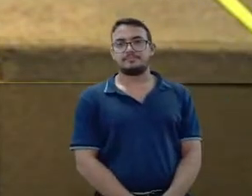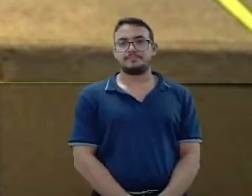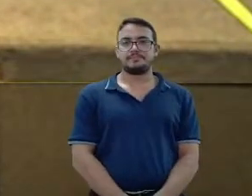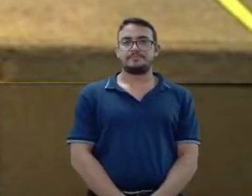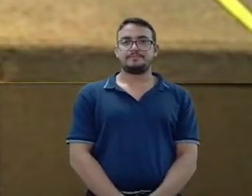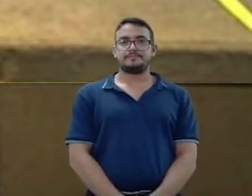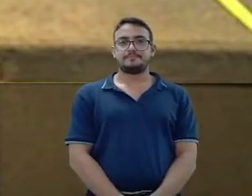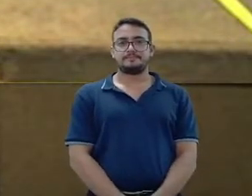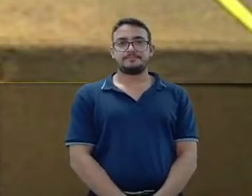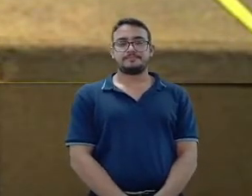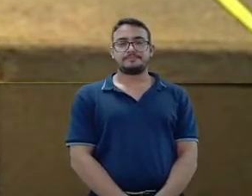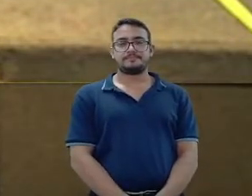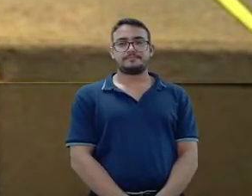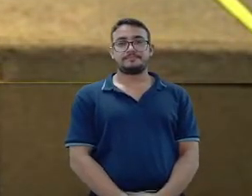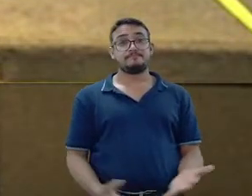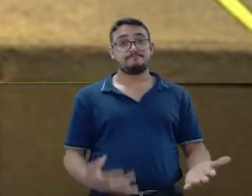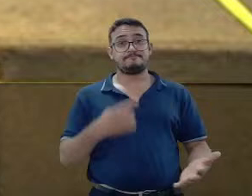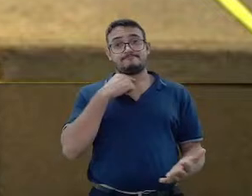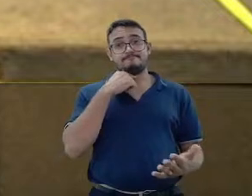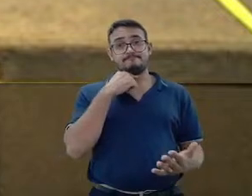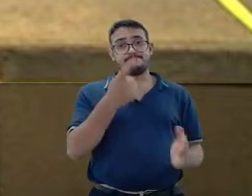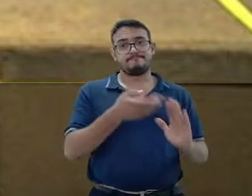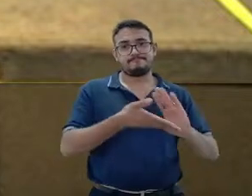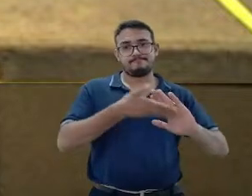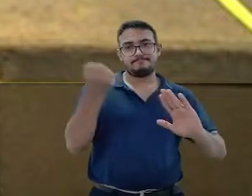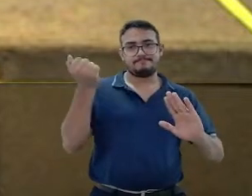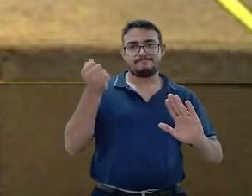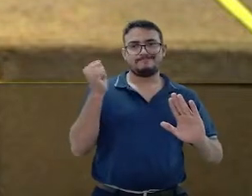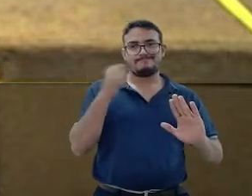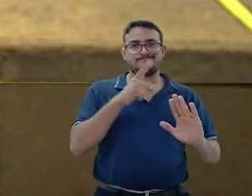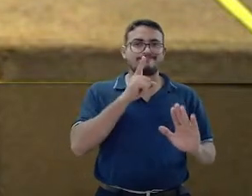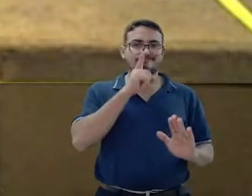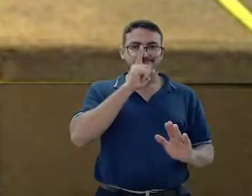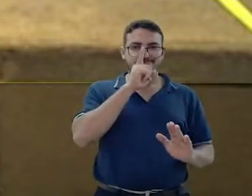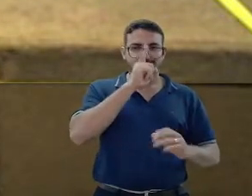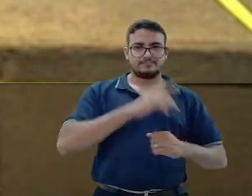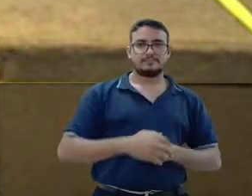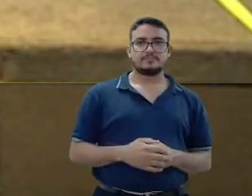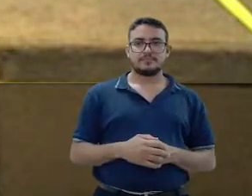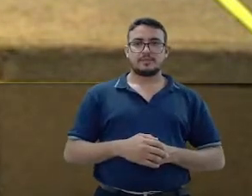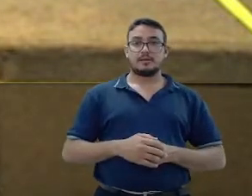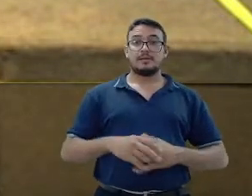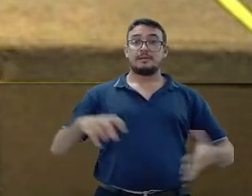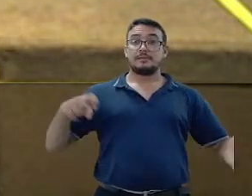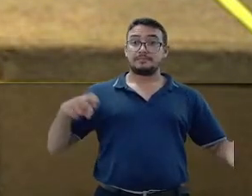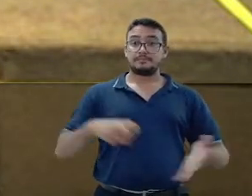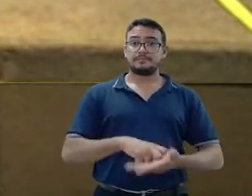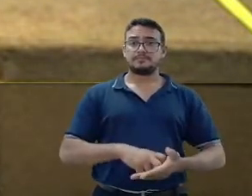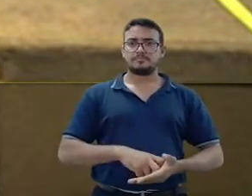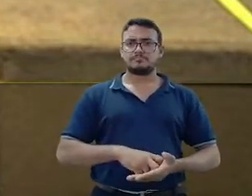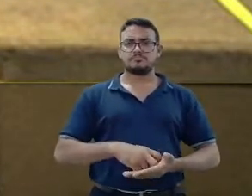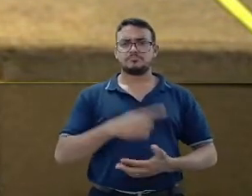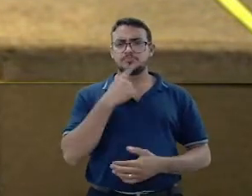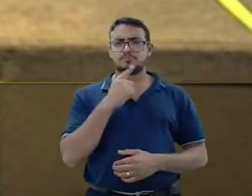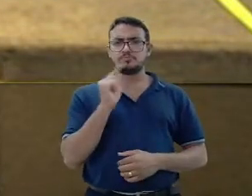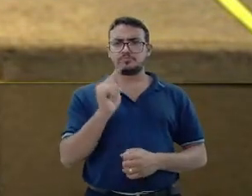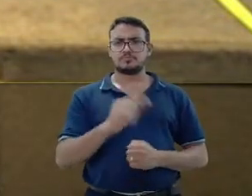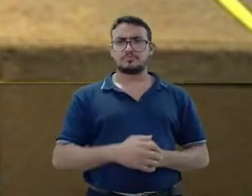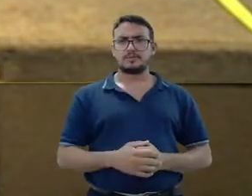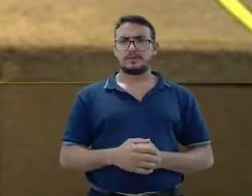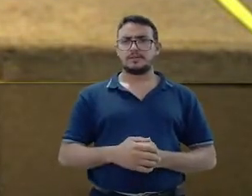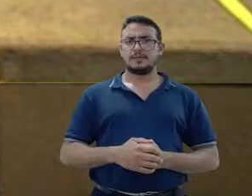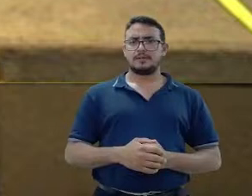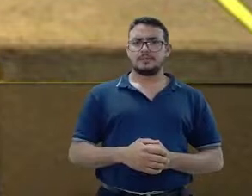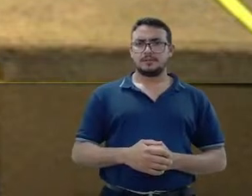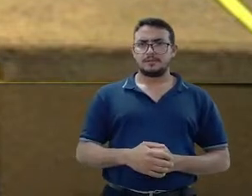fosse retirado a insalubridade. Então, neste aspecto, a sentença considerou a colocação do laudo pericial. E,